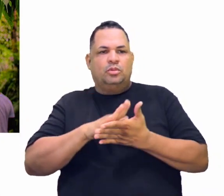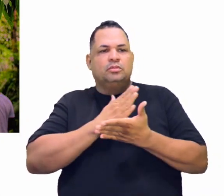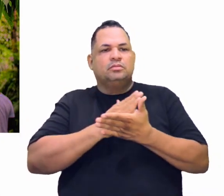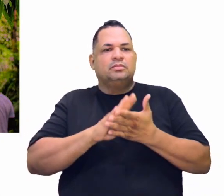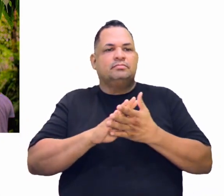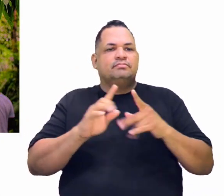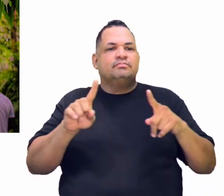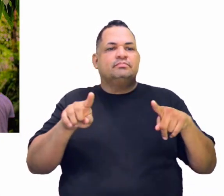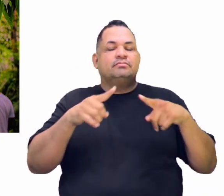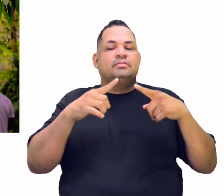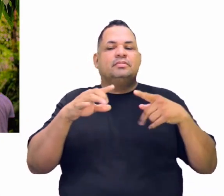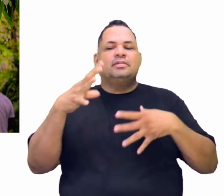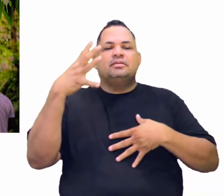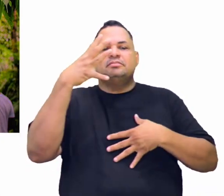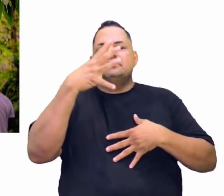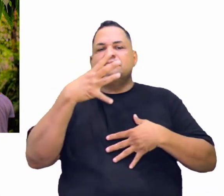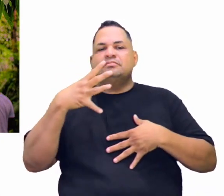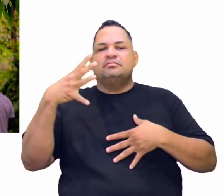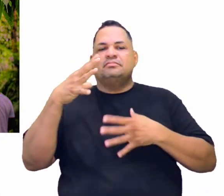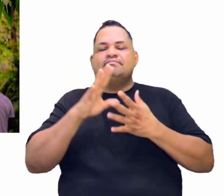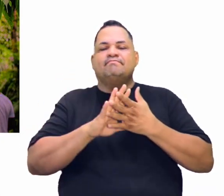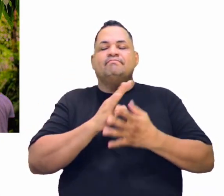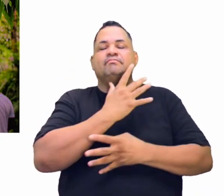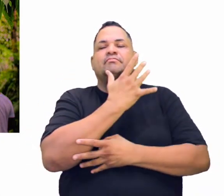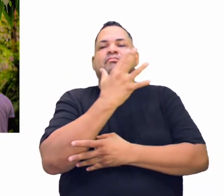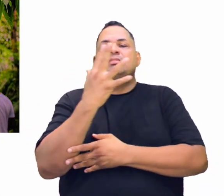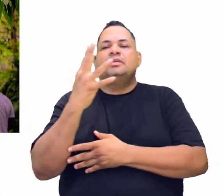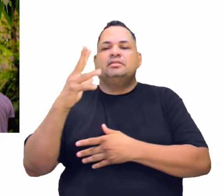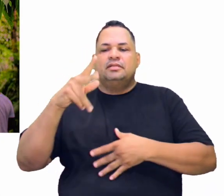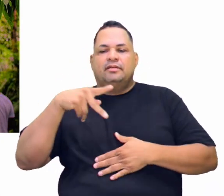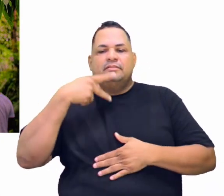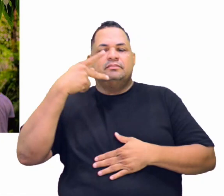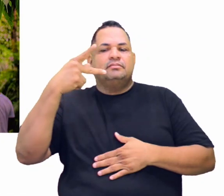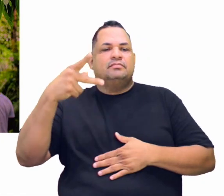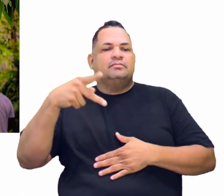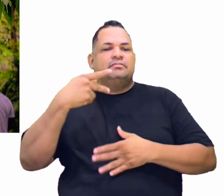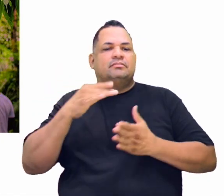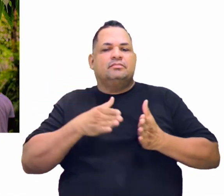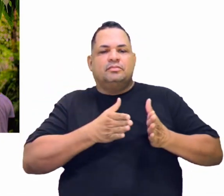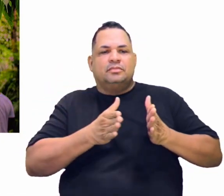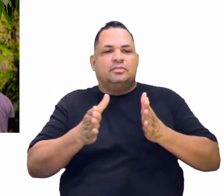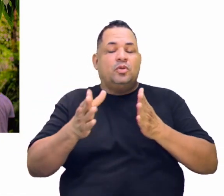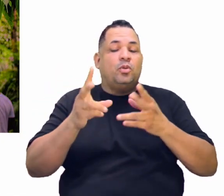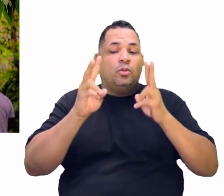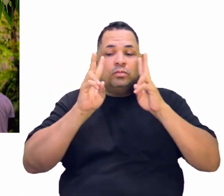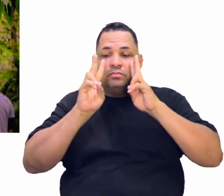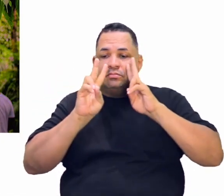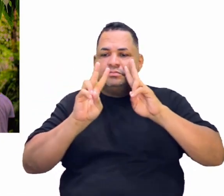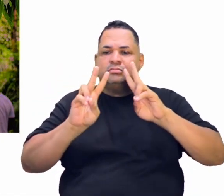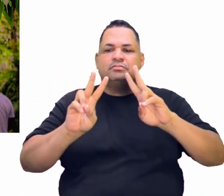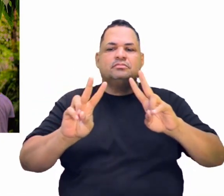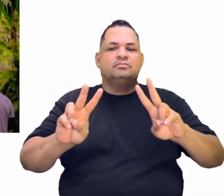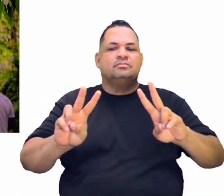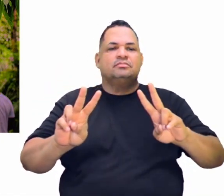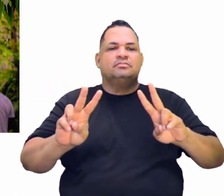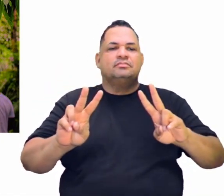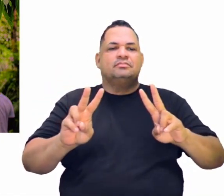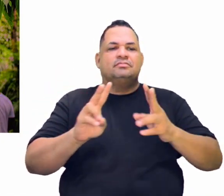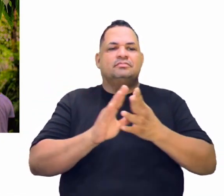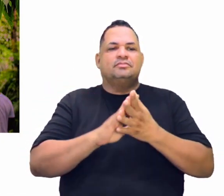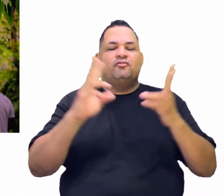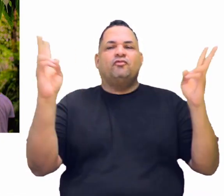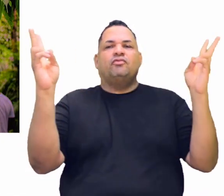A pedra canta, a planta fala, o rio vê.